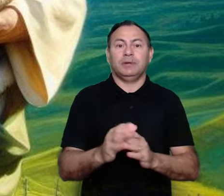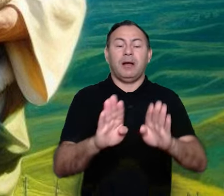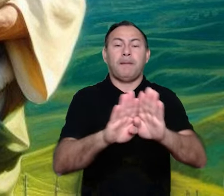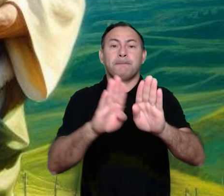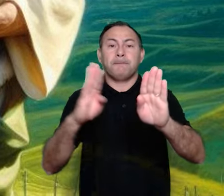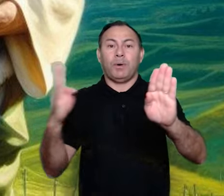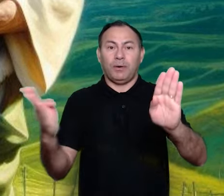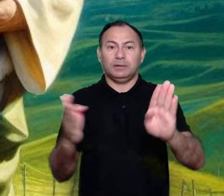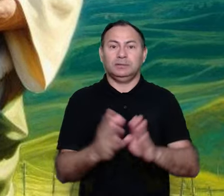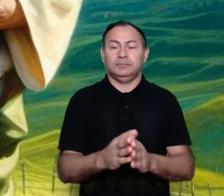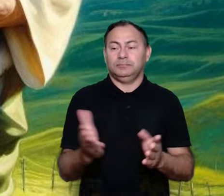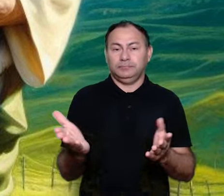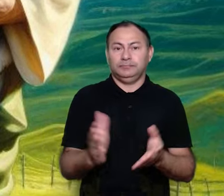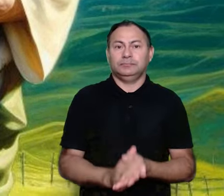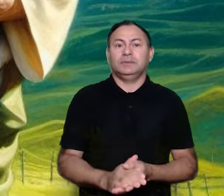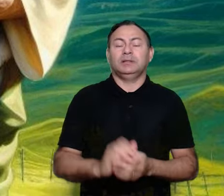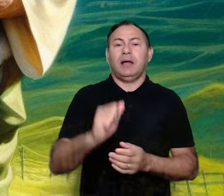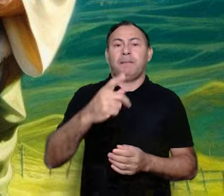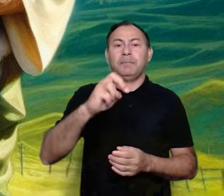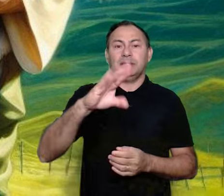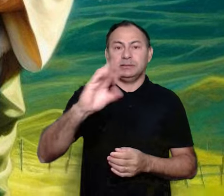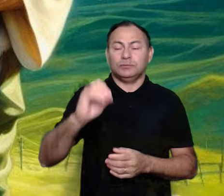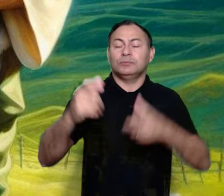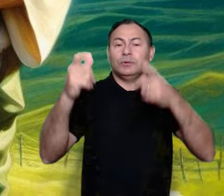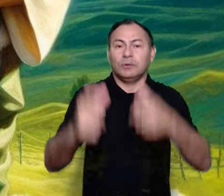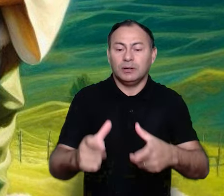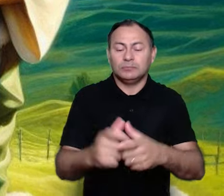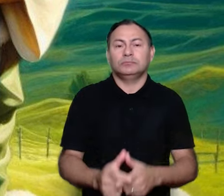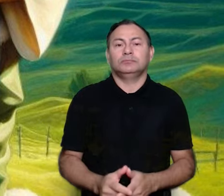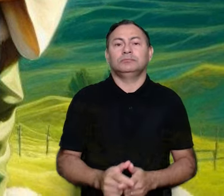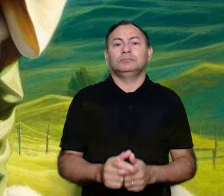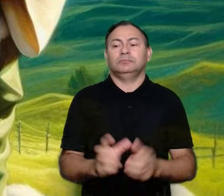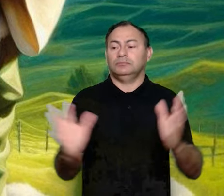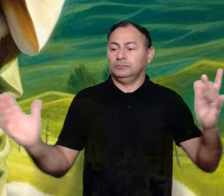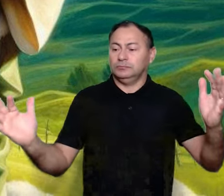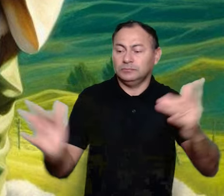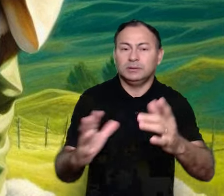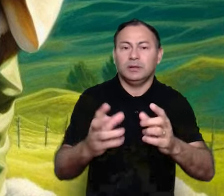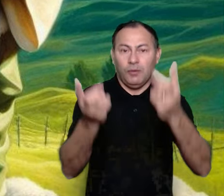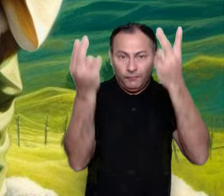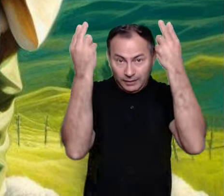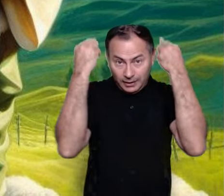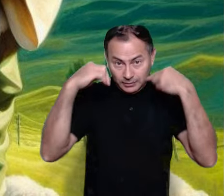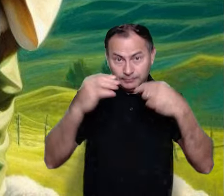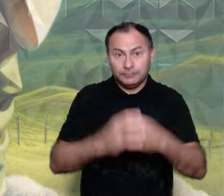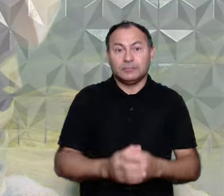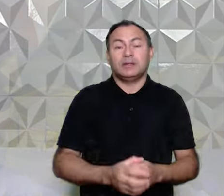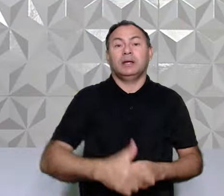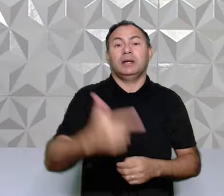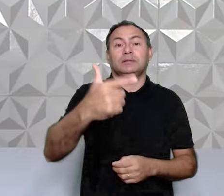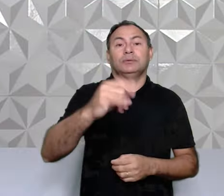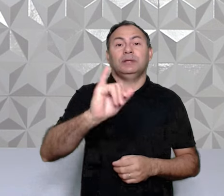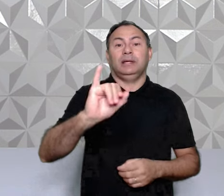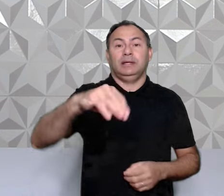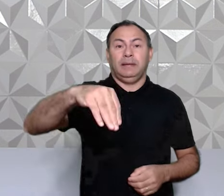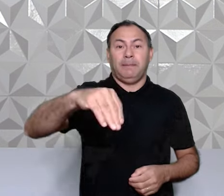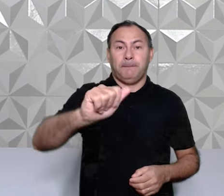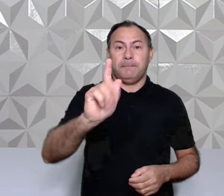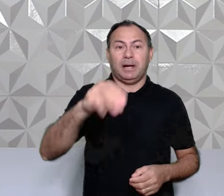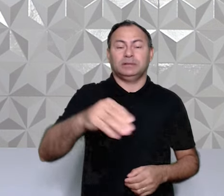é a porta desse aprisco, né? Desse lugar aonde se recolhem essas ovelhas, né? É a